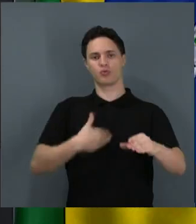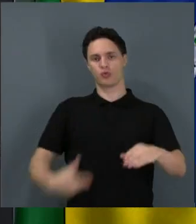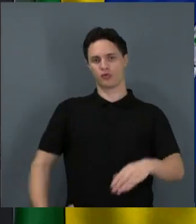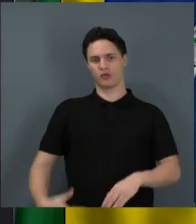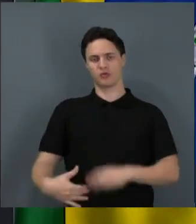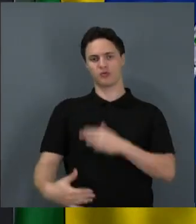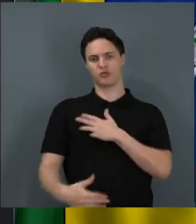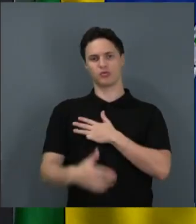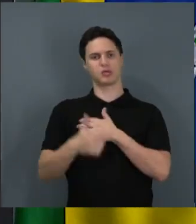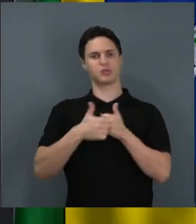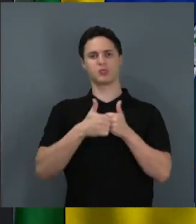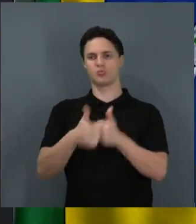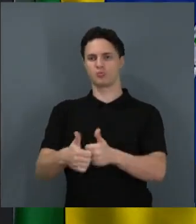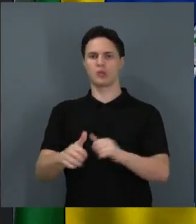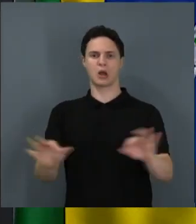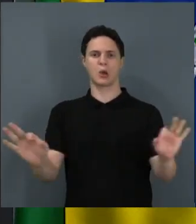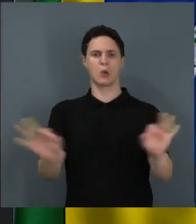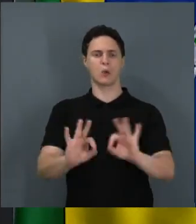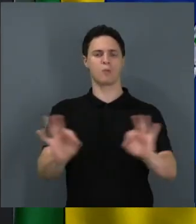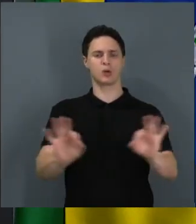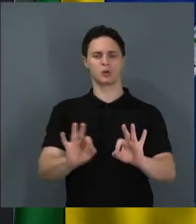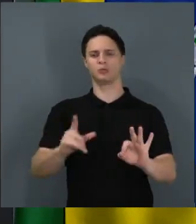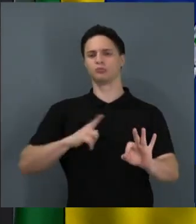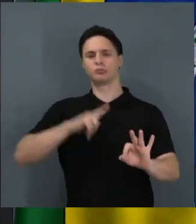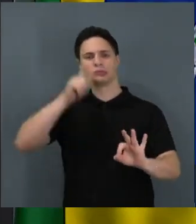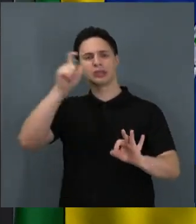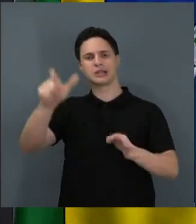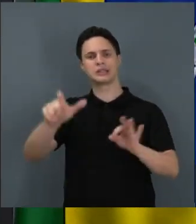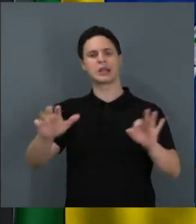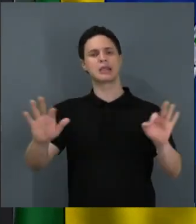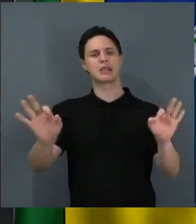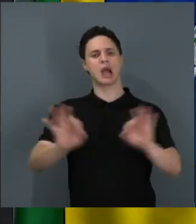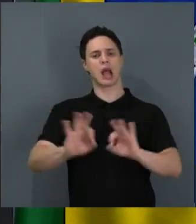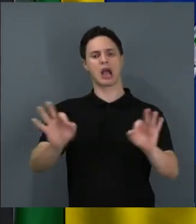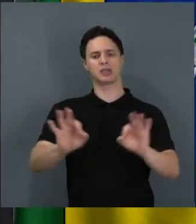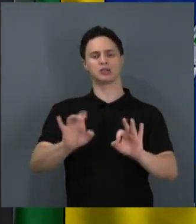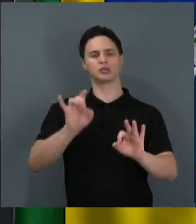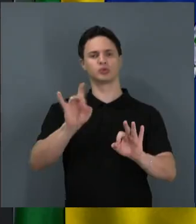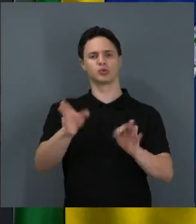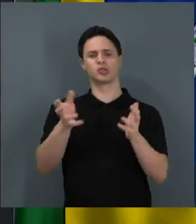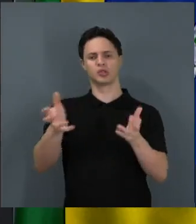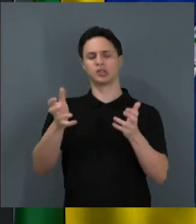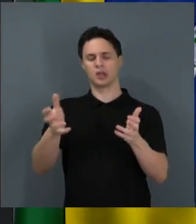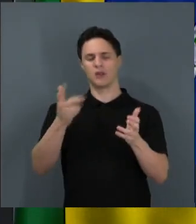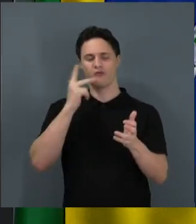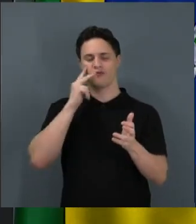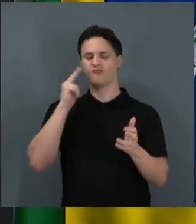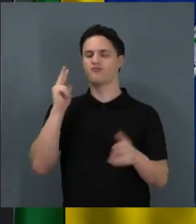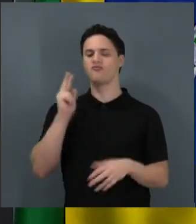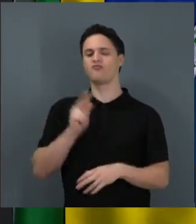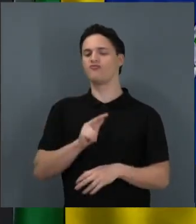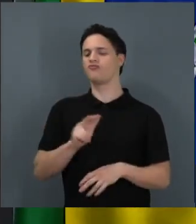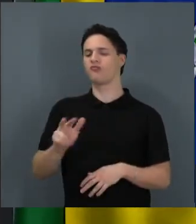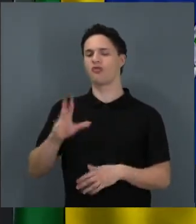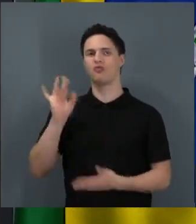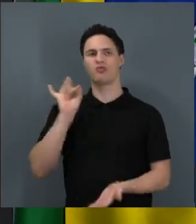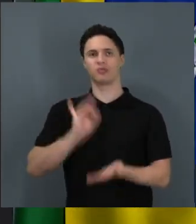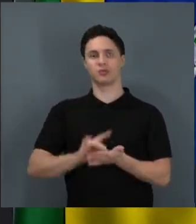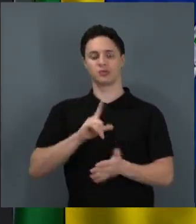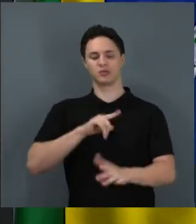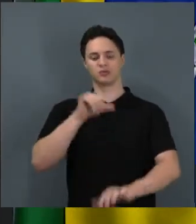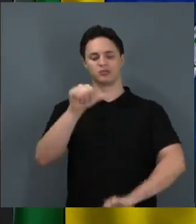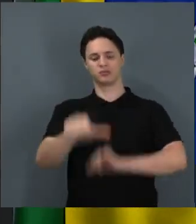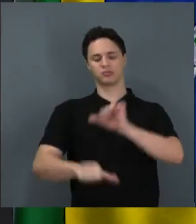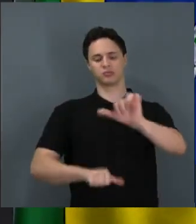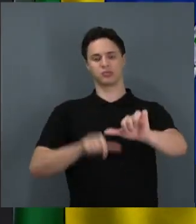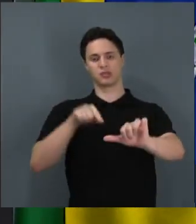não acompanhou, que não se interessou e que apenas quer surfar no fato de que uma reforma